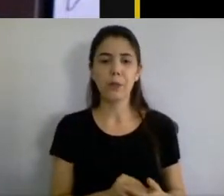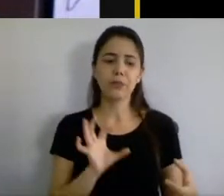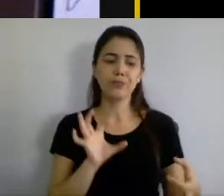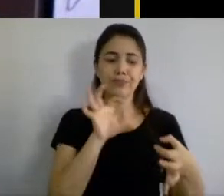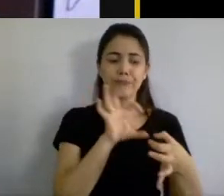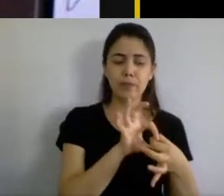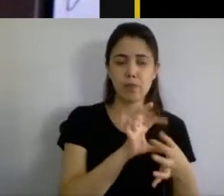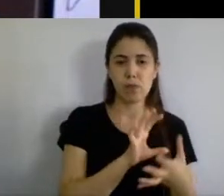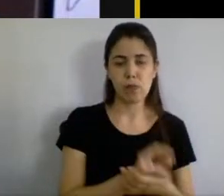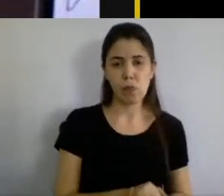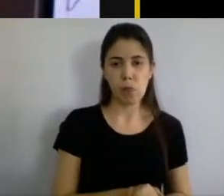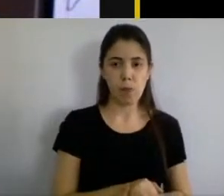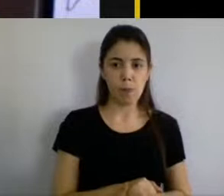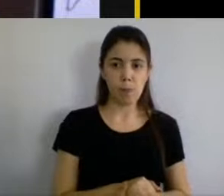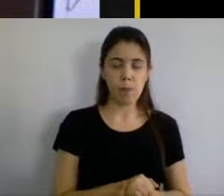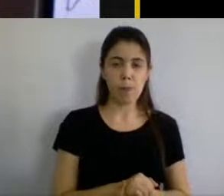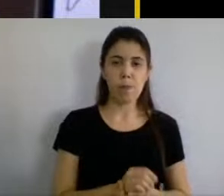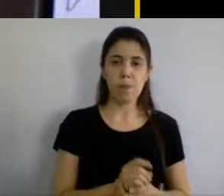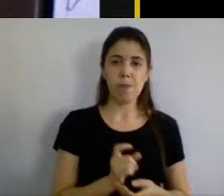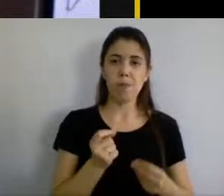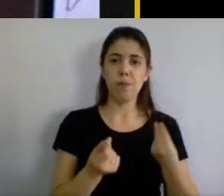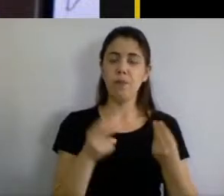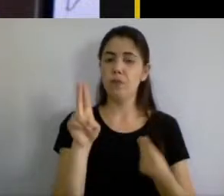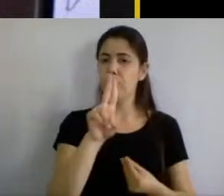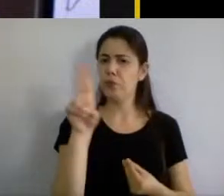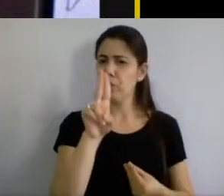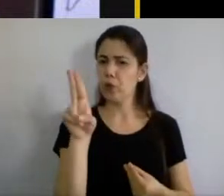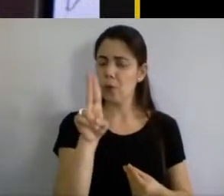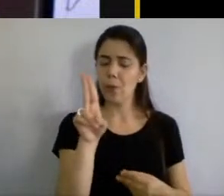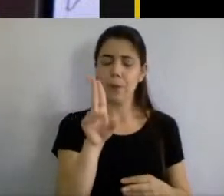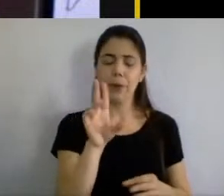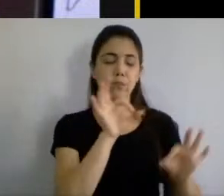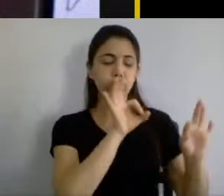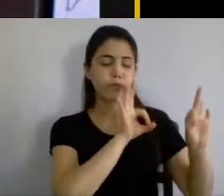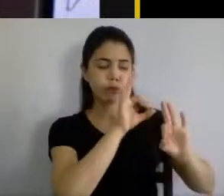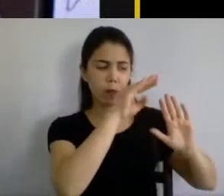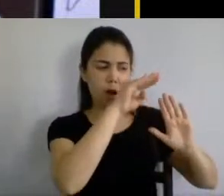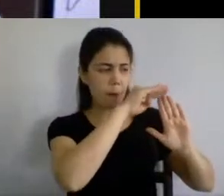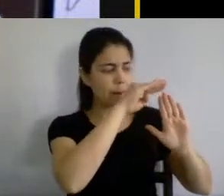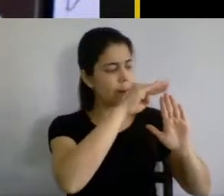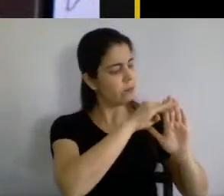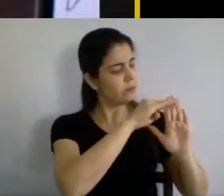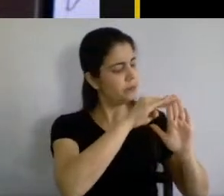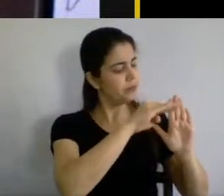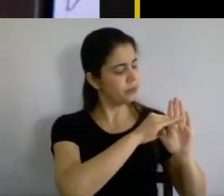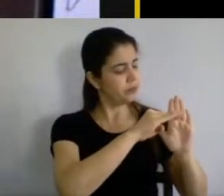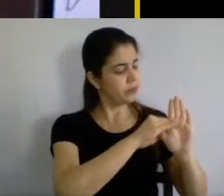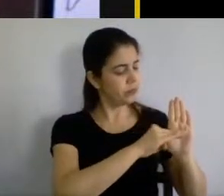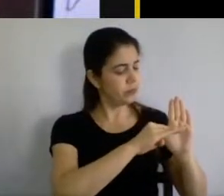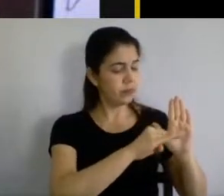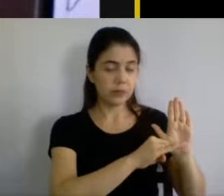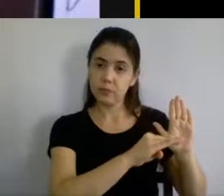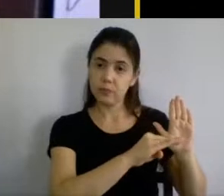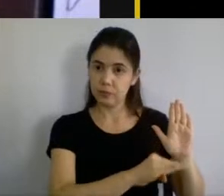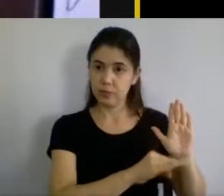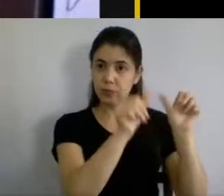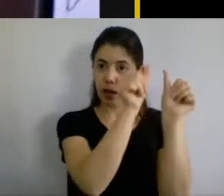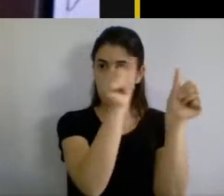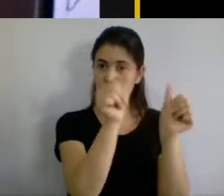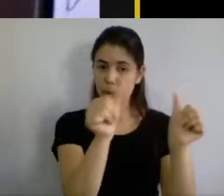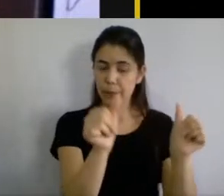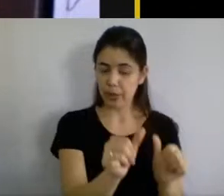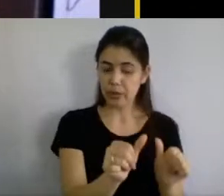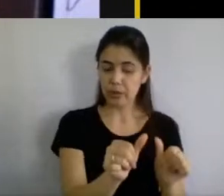os nomes funcionam com uma ordem de imagens que, na ausência dos corpos,